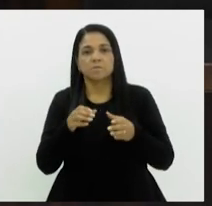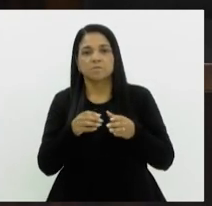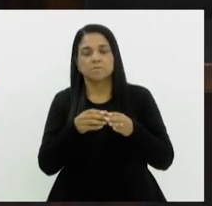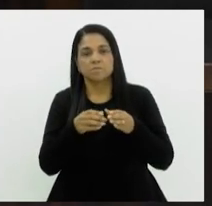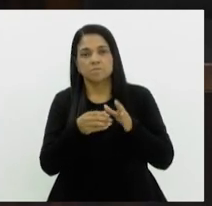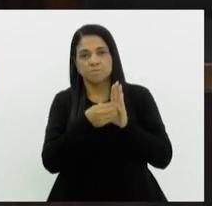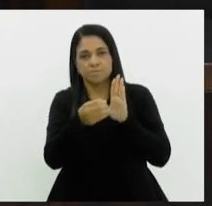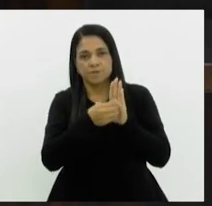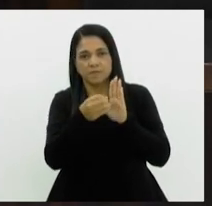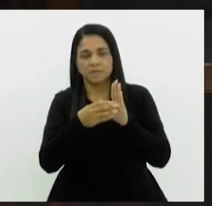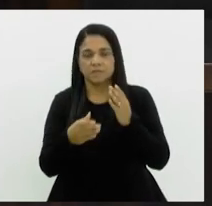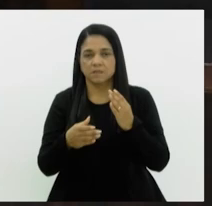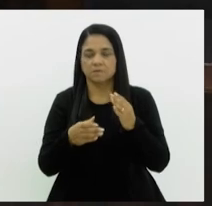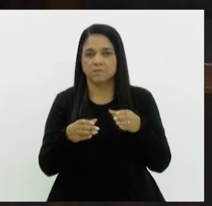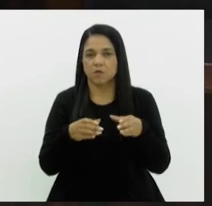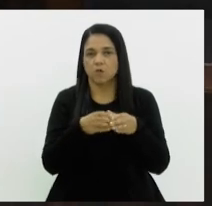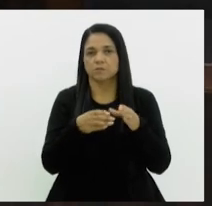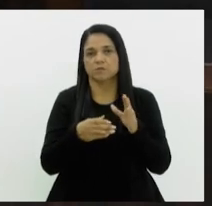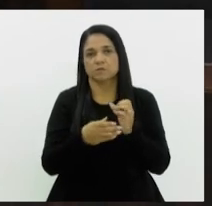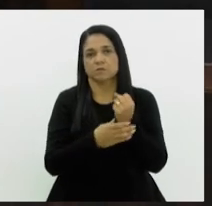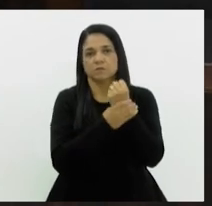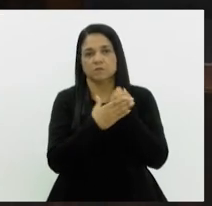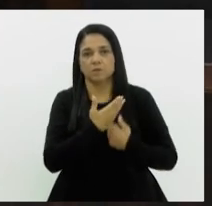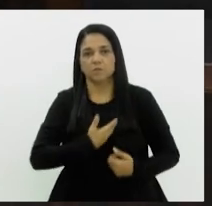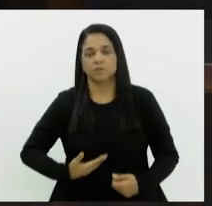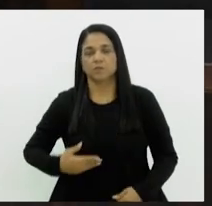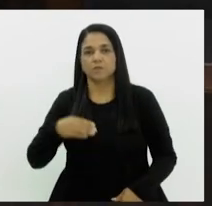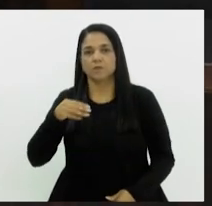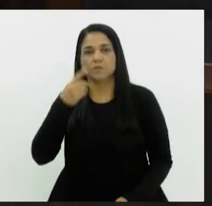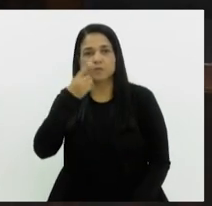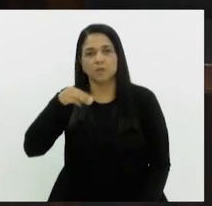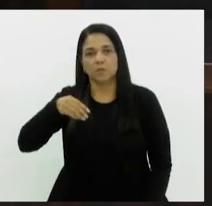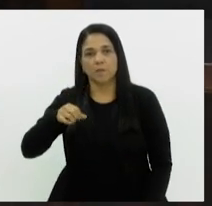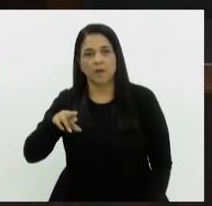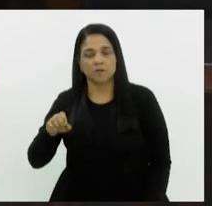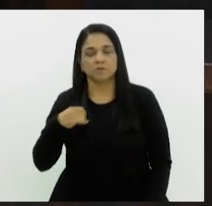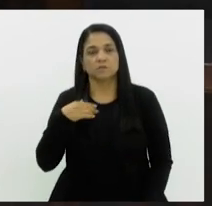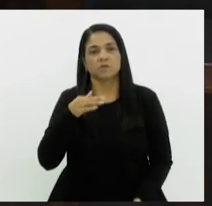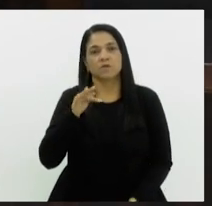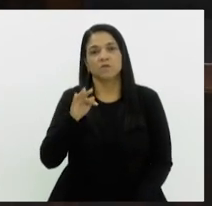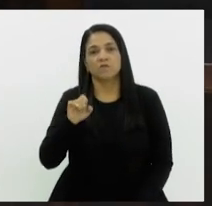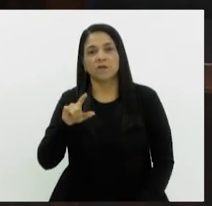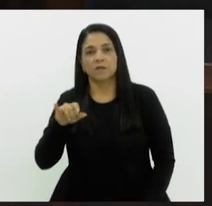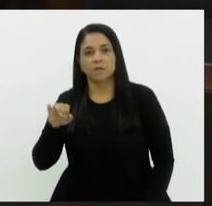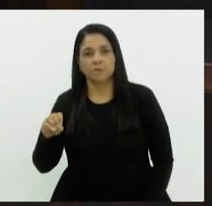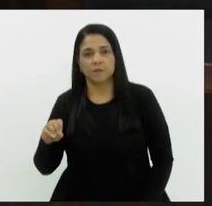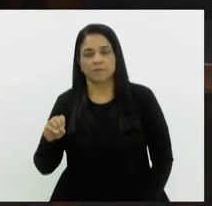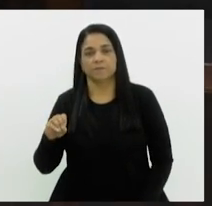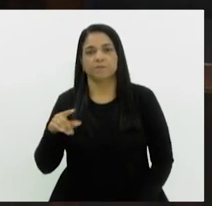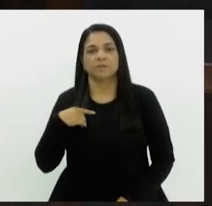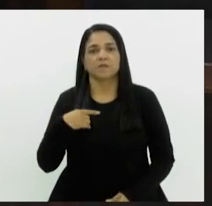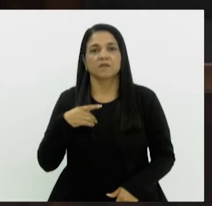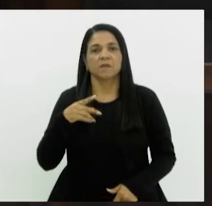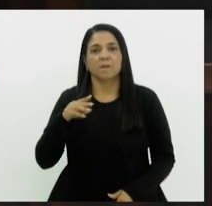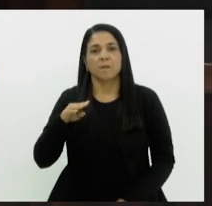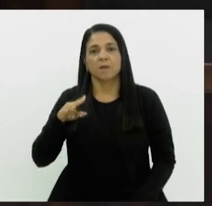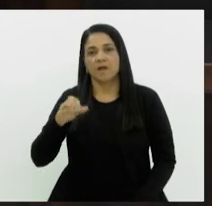pela Comissão de Segurança Pública, deputado Márcio Glauberto, deputado Felipe Soares, deputado Carlinhos